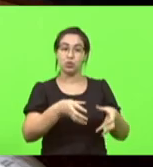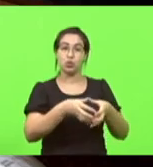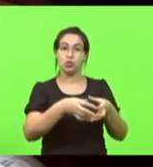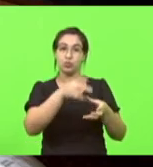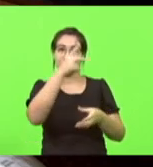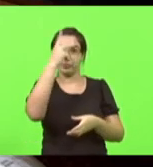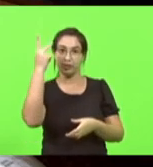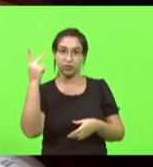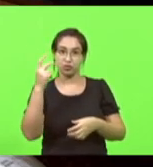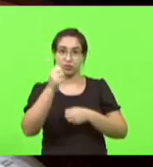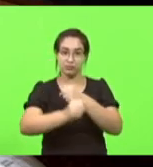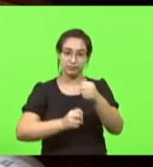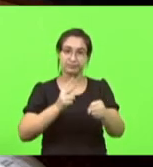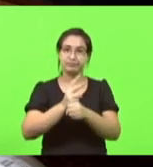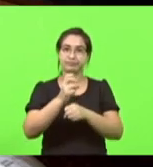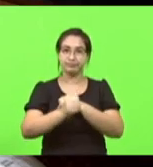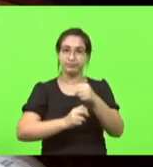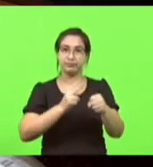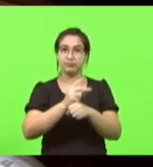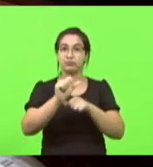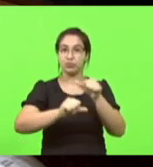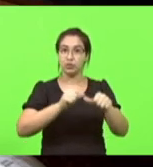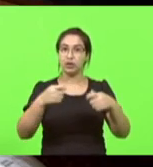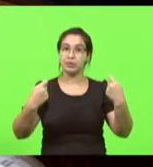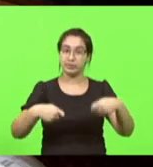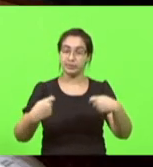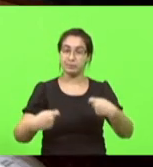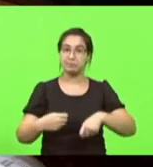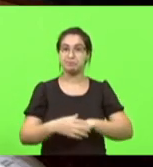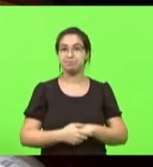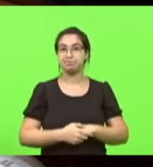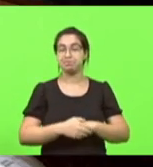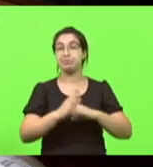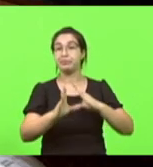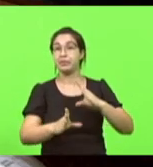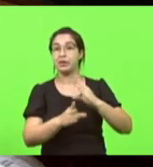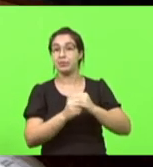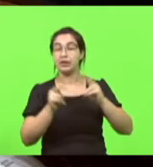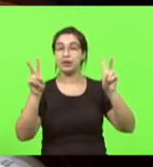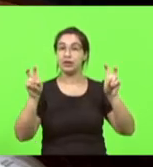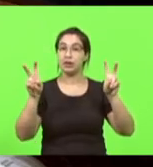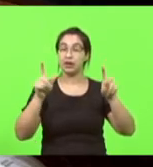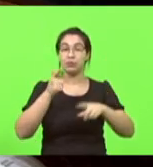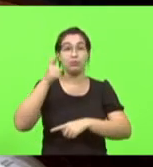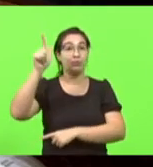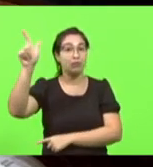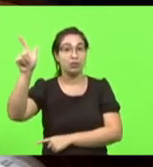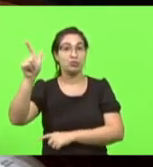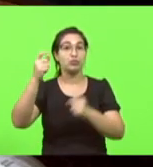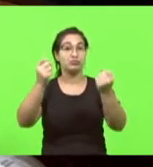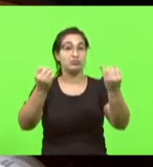2 anos. Aí foi colocada ali uma emenda com outro tema, dizendo que,